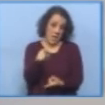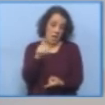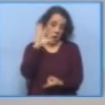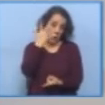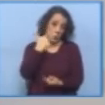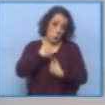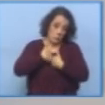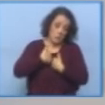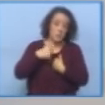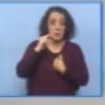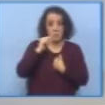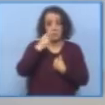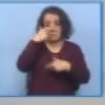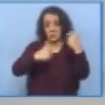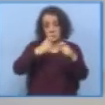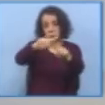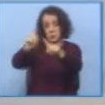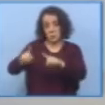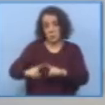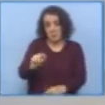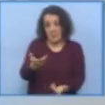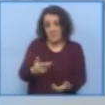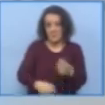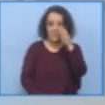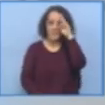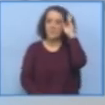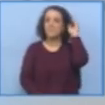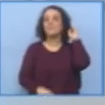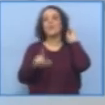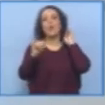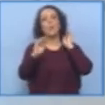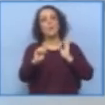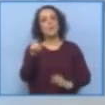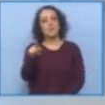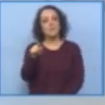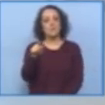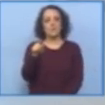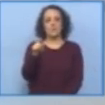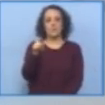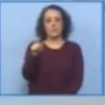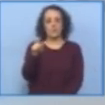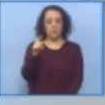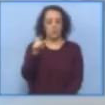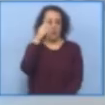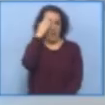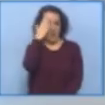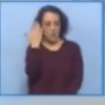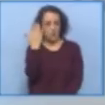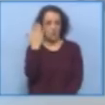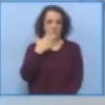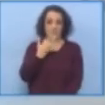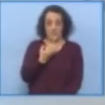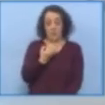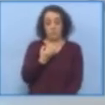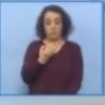comigo e acontece com muitas outras pessoas. Luís Alberto, acha que permanece atual,